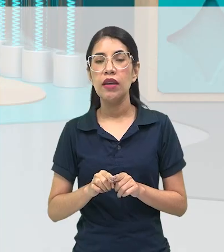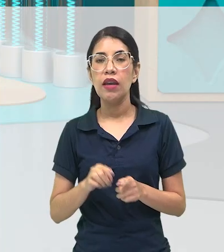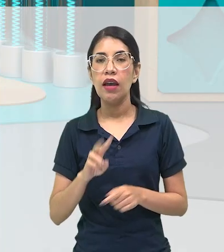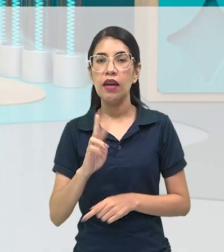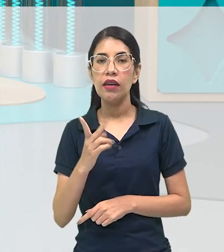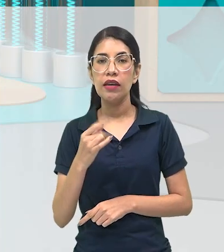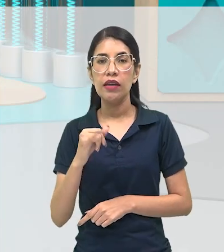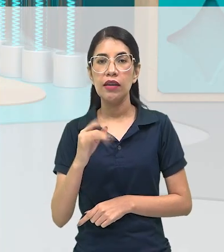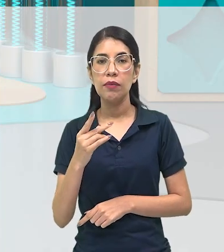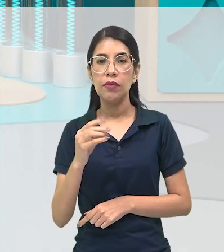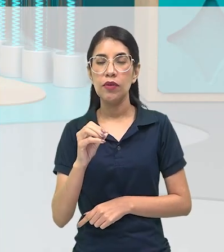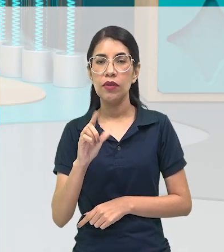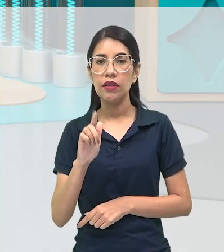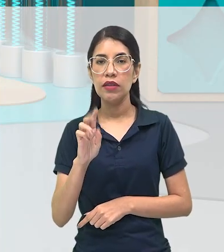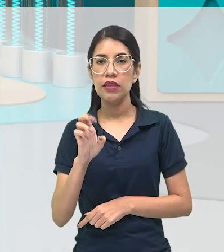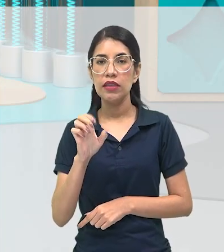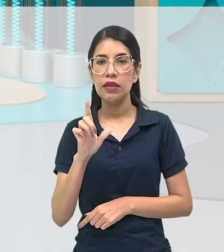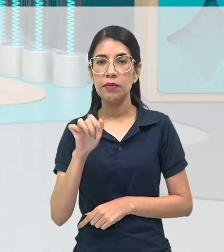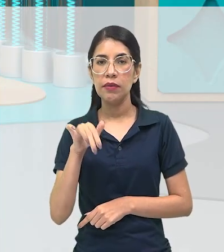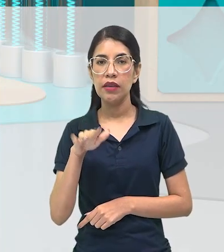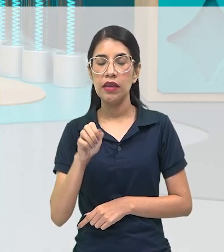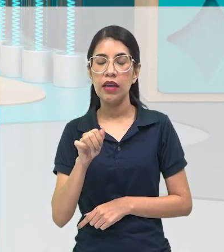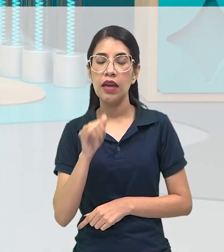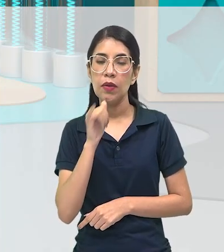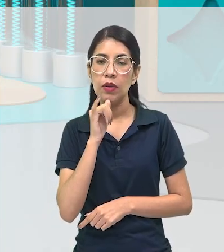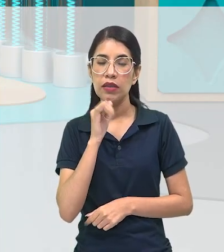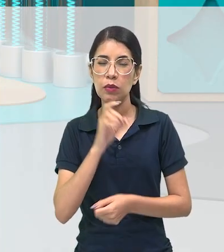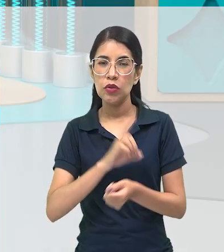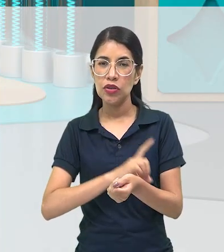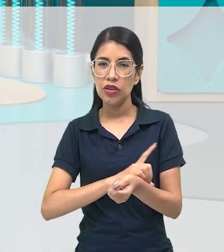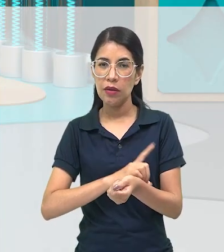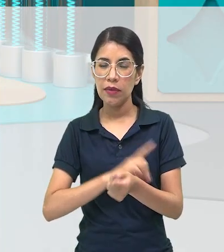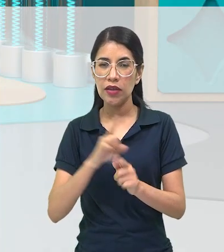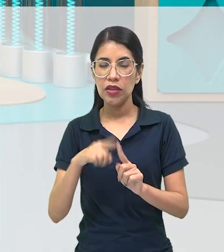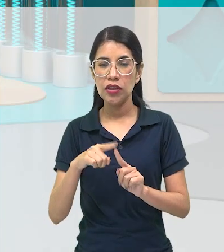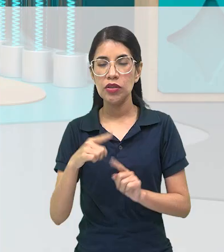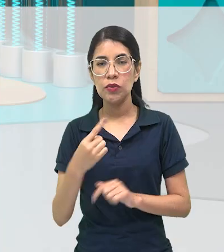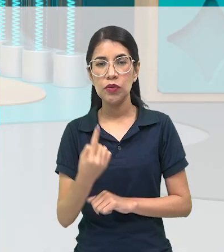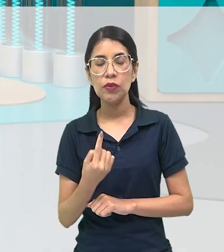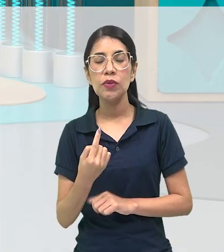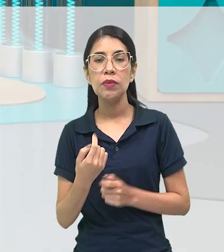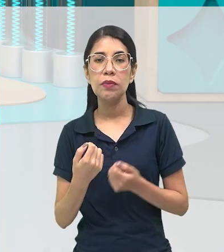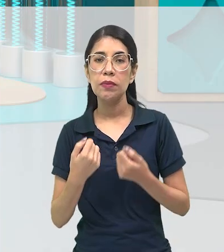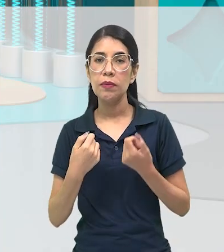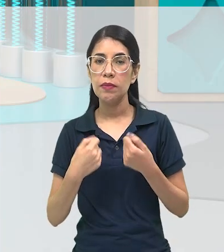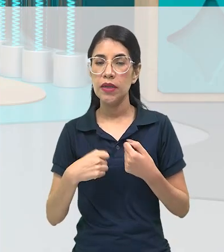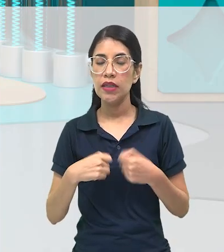hipoglicemia, por exemplo, pessoas diabéticas do tipo 1, elas precisam